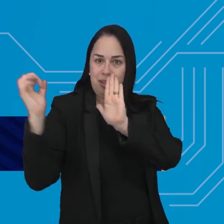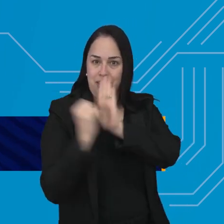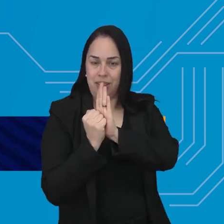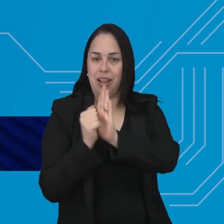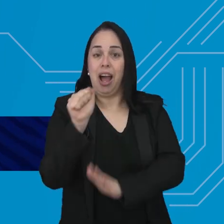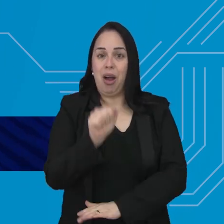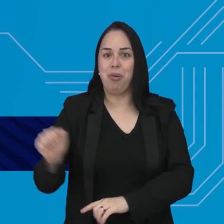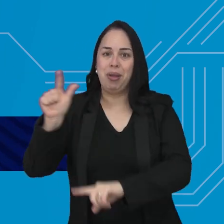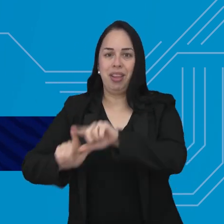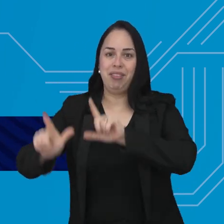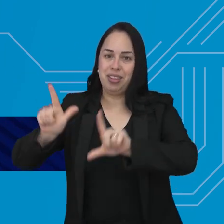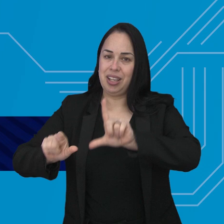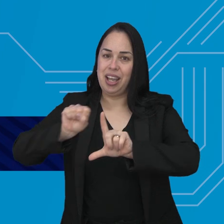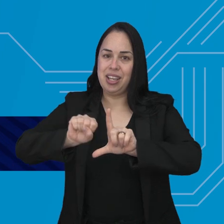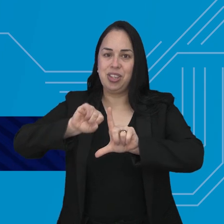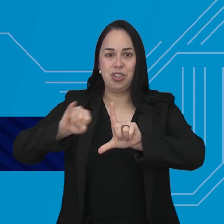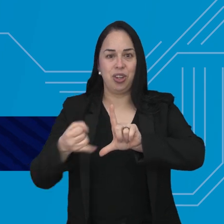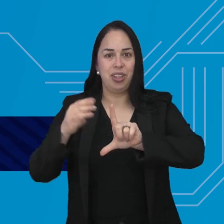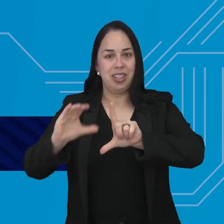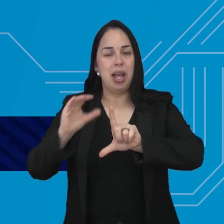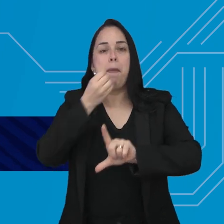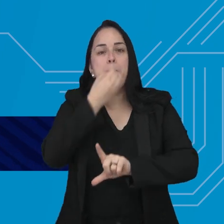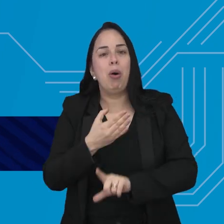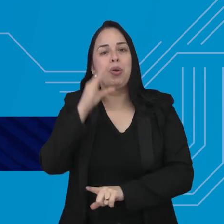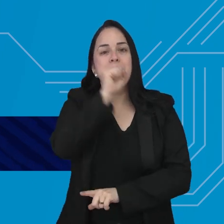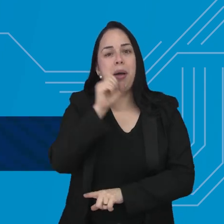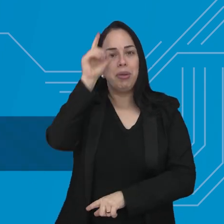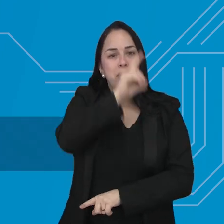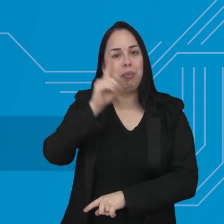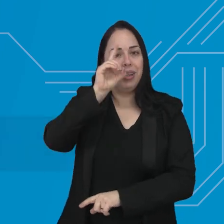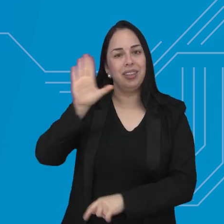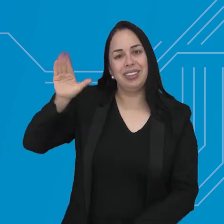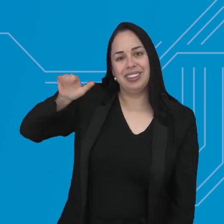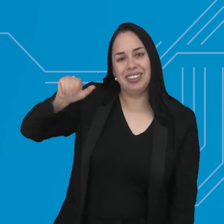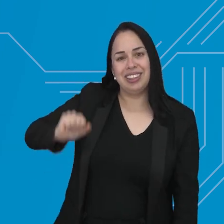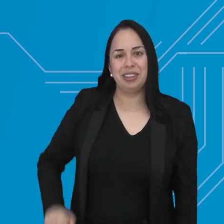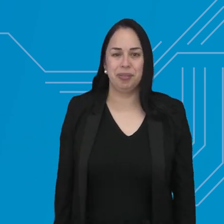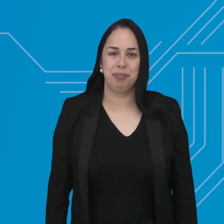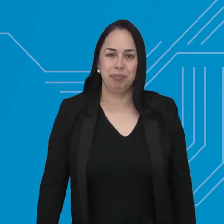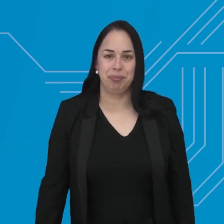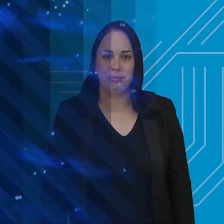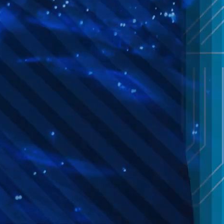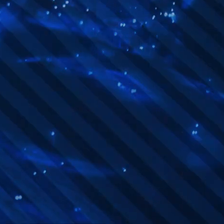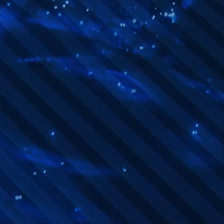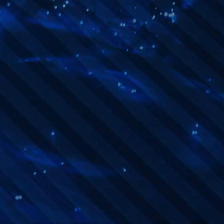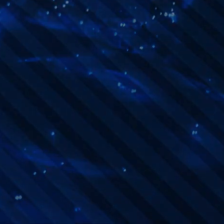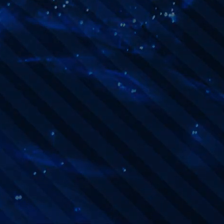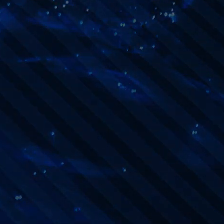canais pelo @TV Câmara SJC. Um bom fim de semana para você. Até mais!